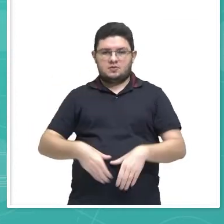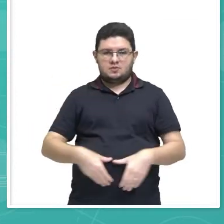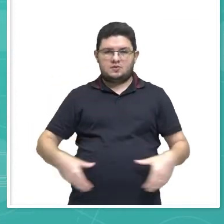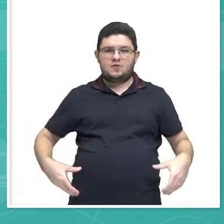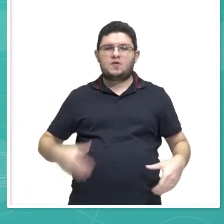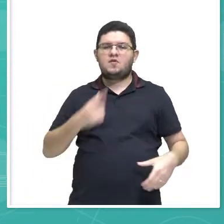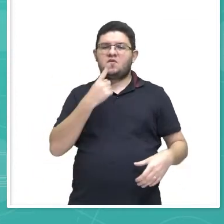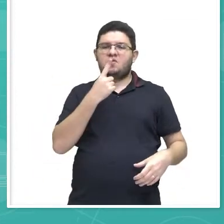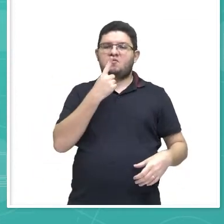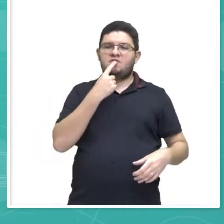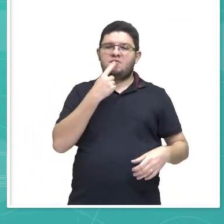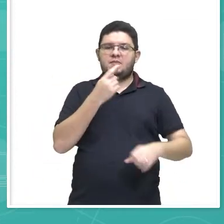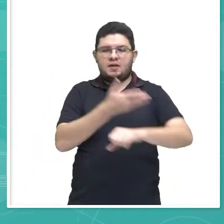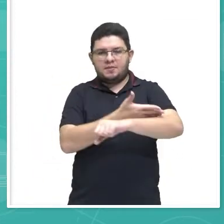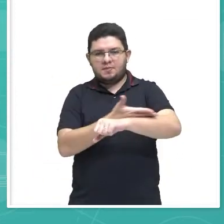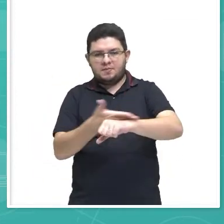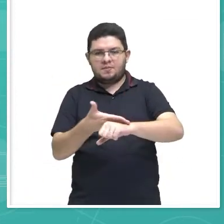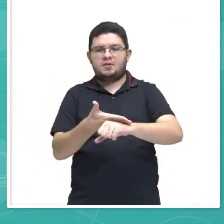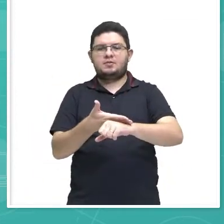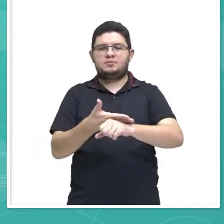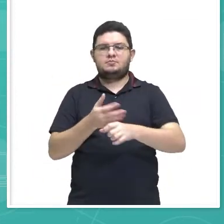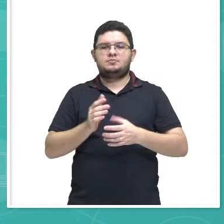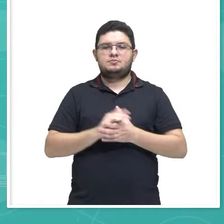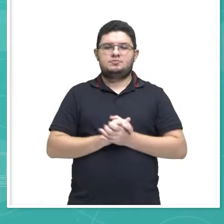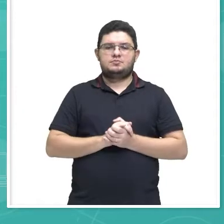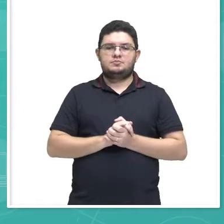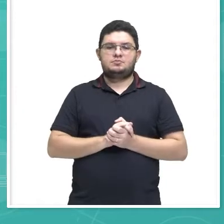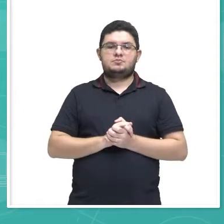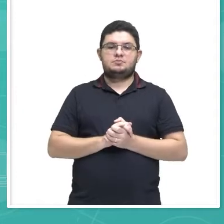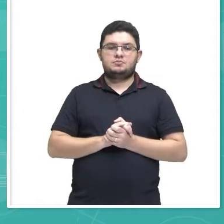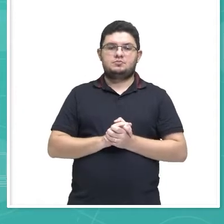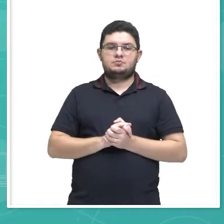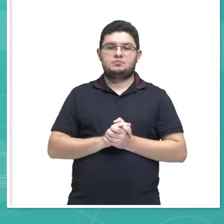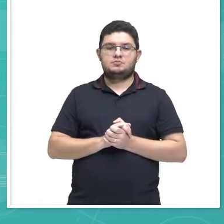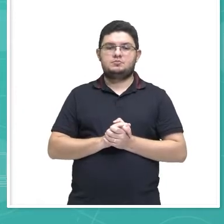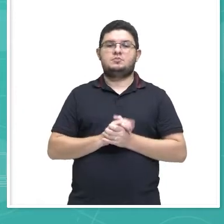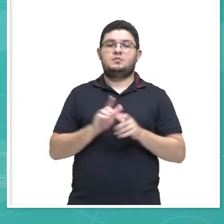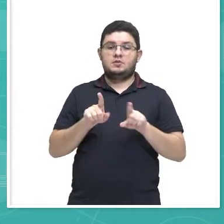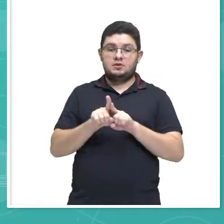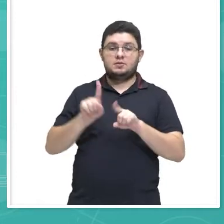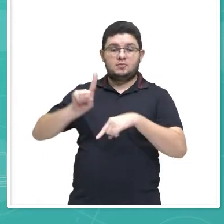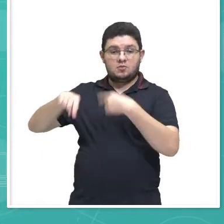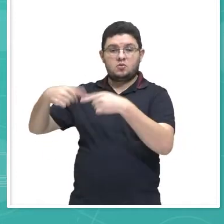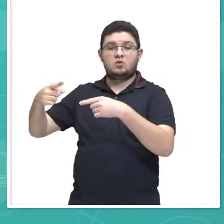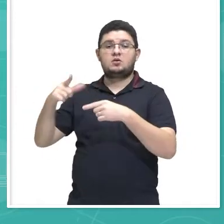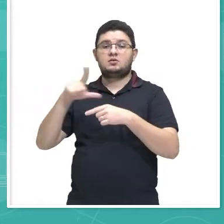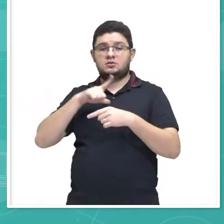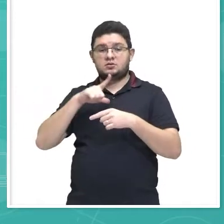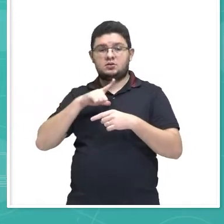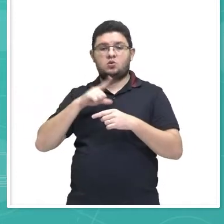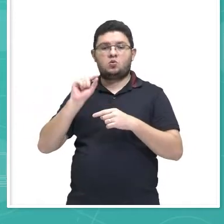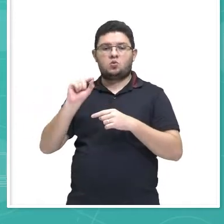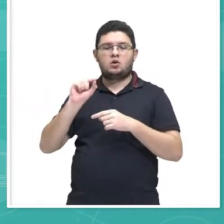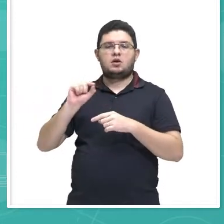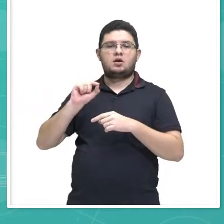sexto, sétimo e o 8º Dan, e depois disso vem lá as faixas de mestres, grandes mestres,